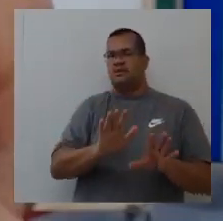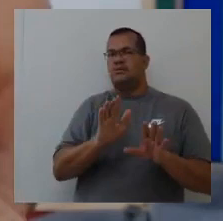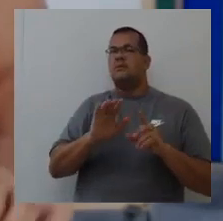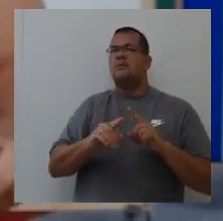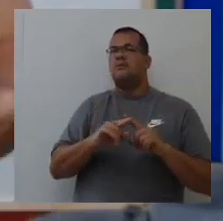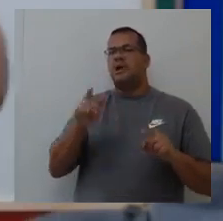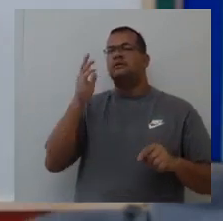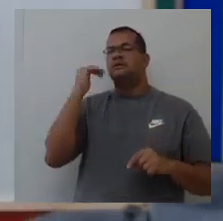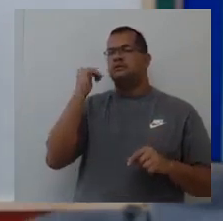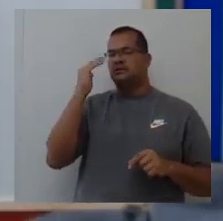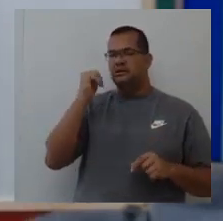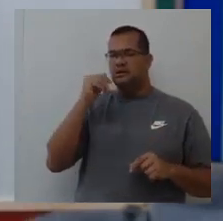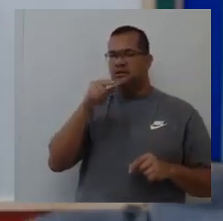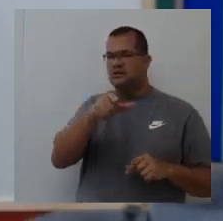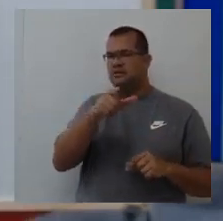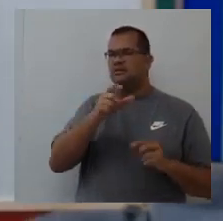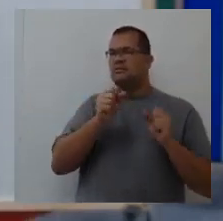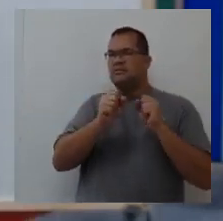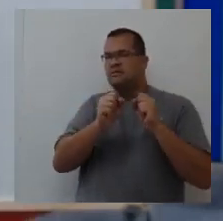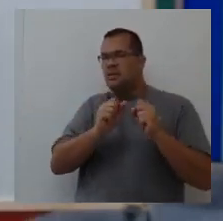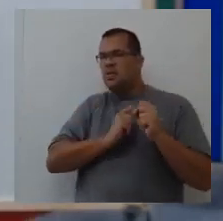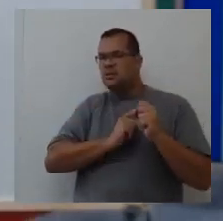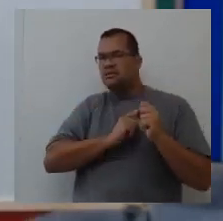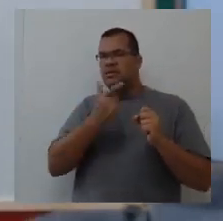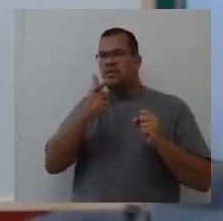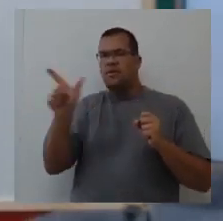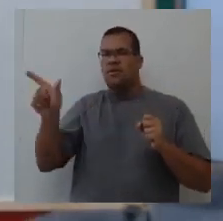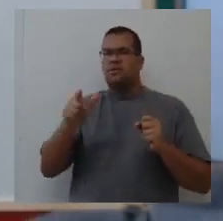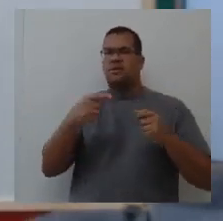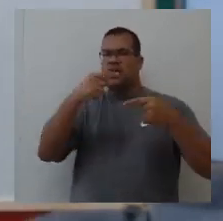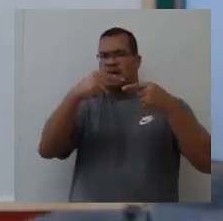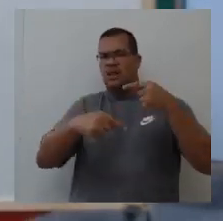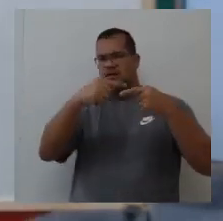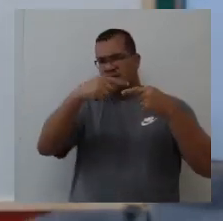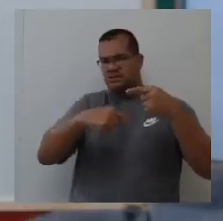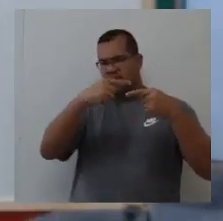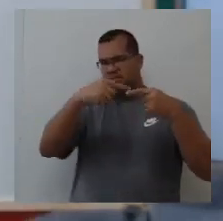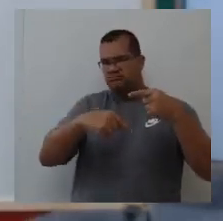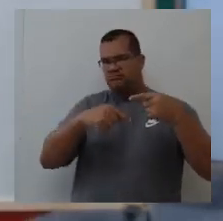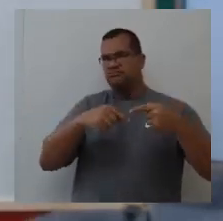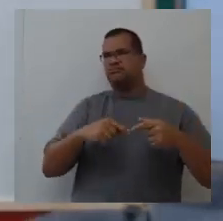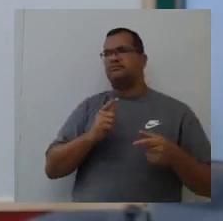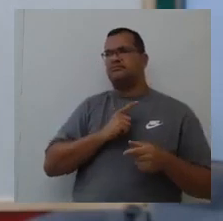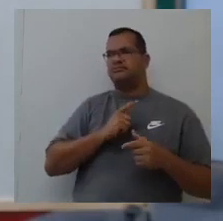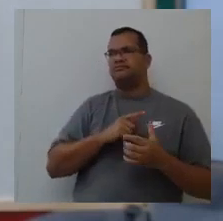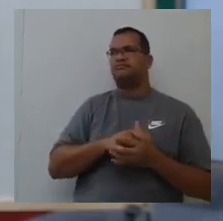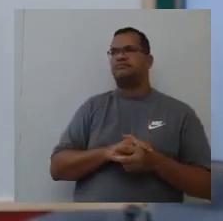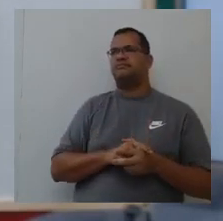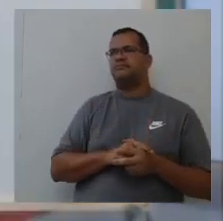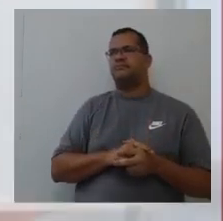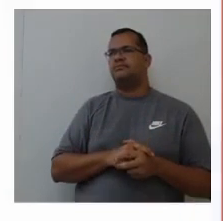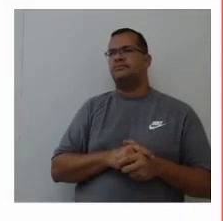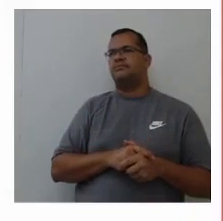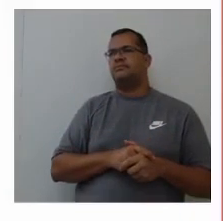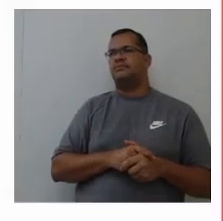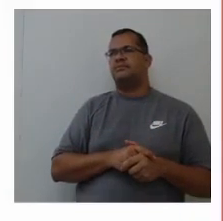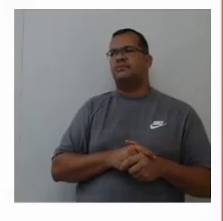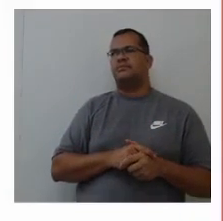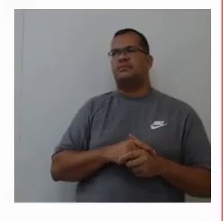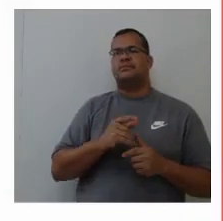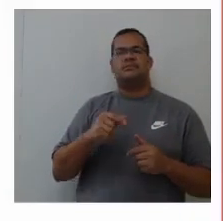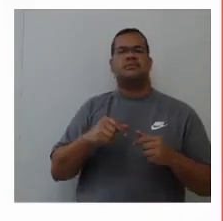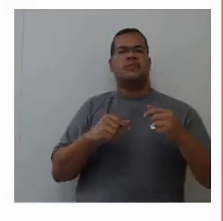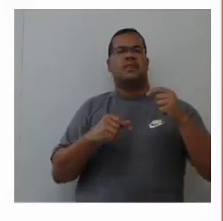Porém, eu sei que eu posso estabelecer uma outra relação aqui, dizendo que a tangente de um ângulo, ela vai